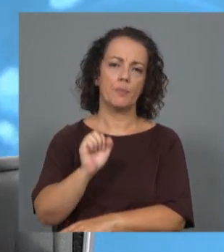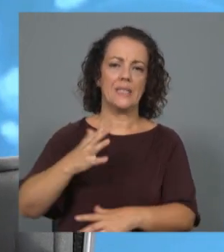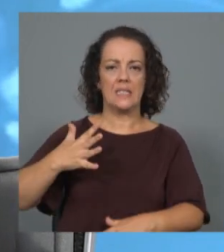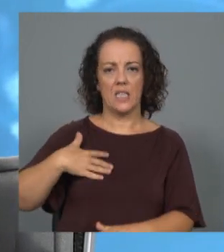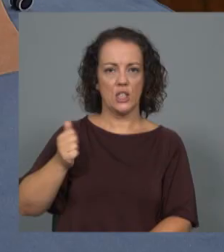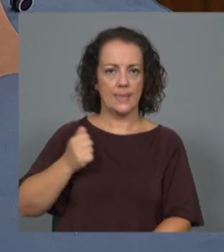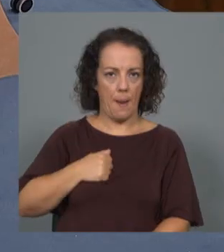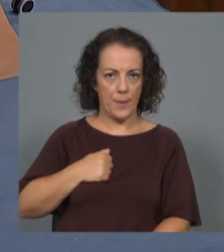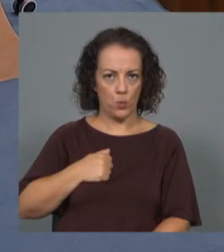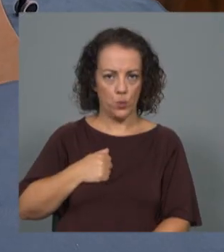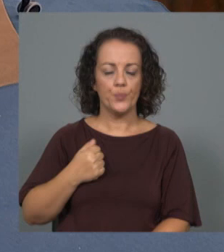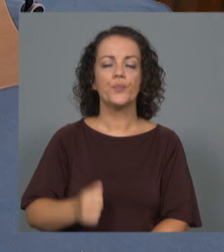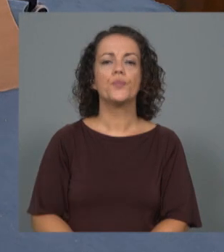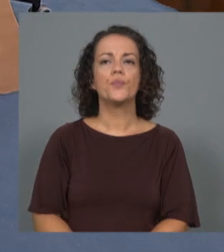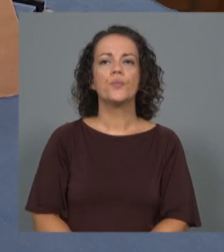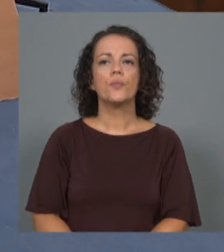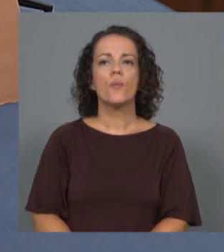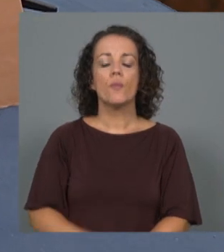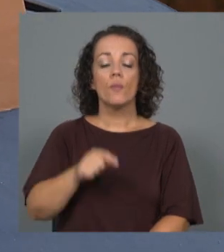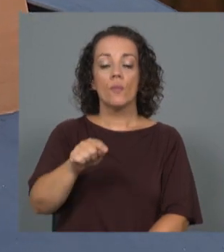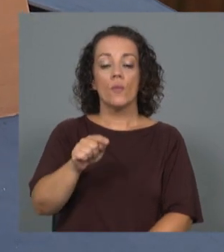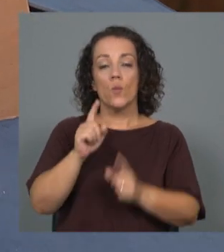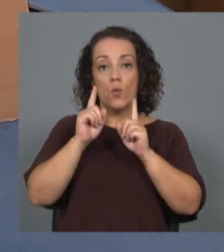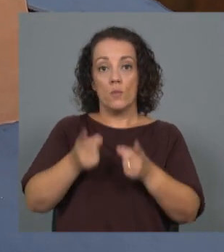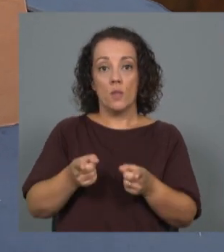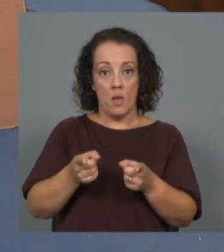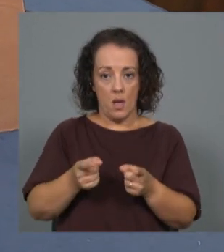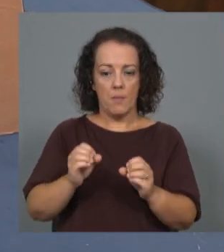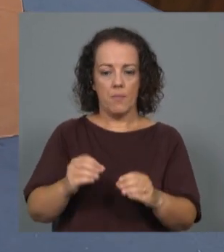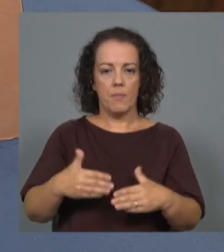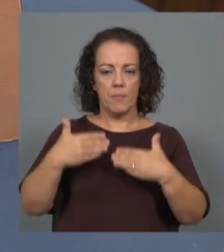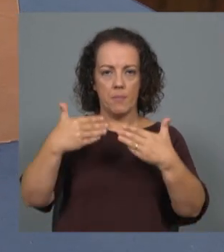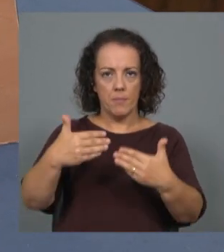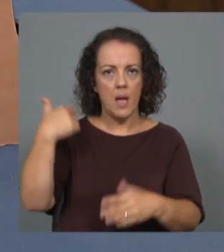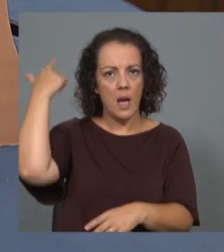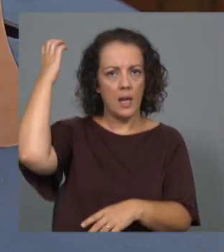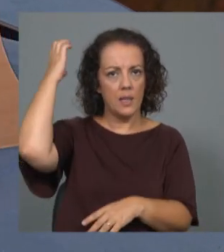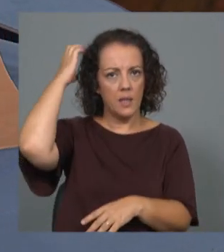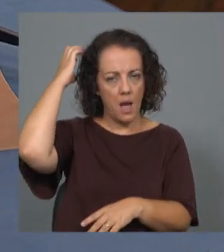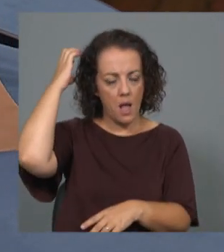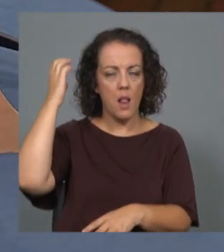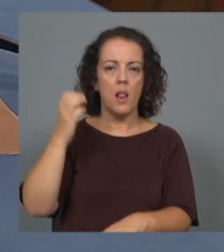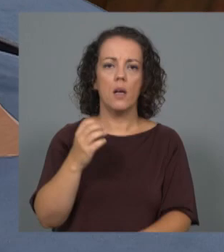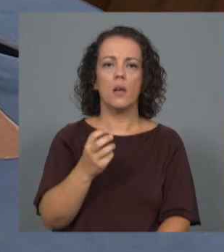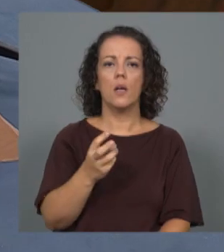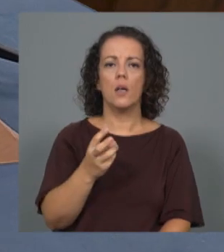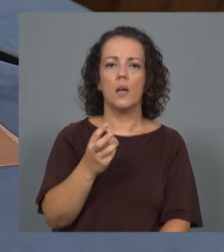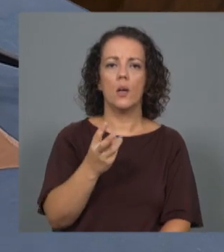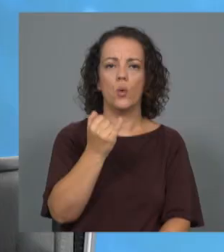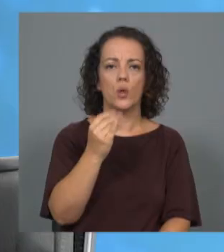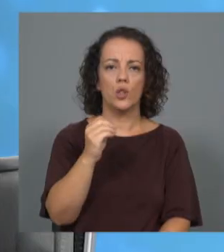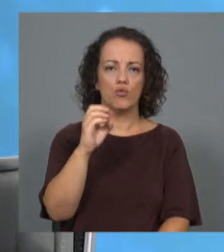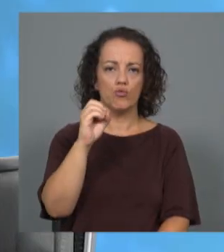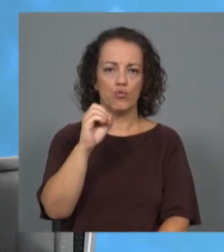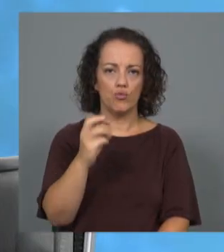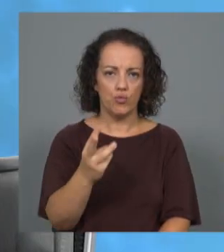sábado, e começamos precisamente com o cardeal Miguel Ángel Ayuso Huicho, com o tema